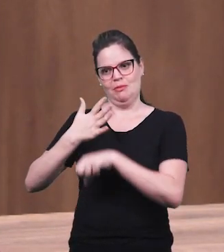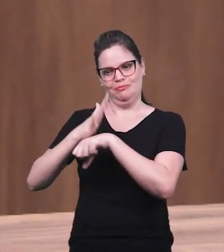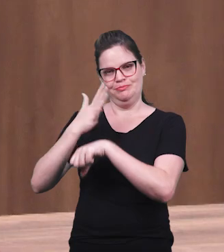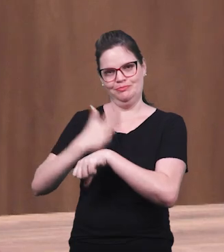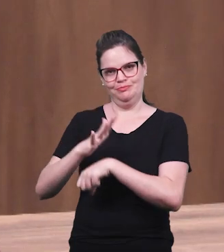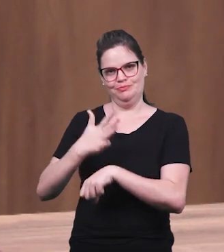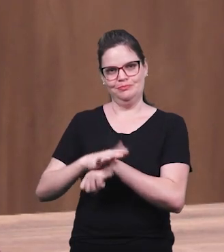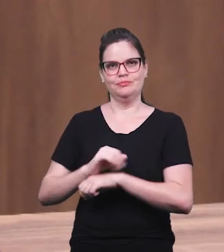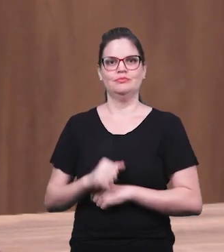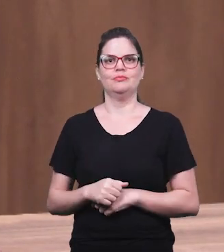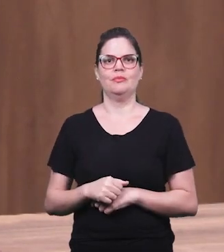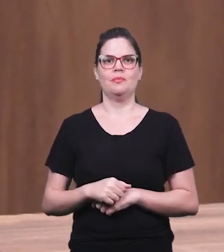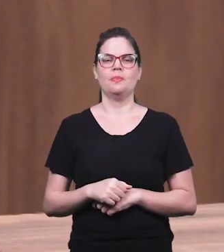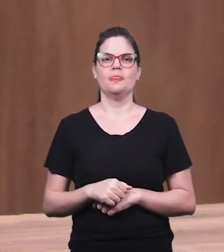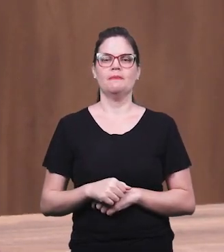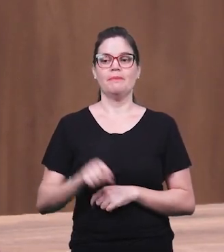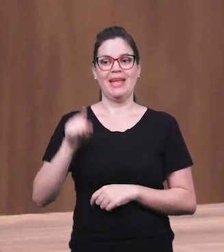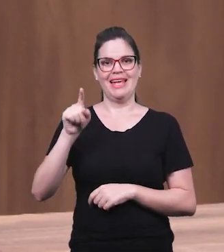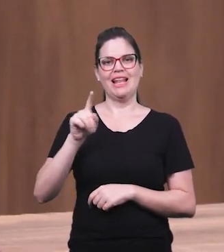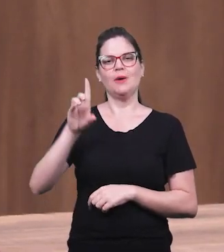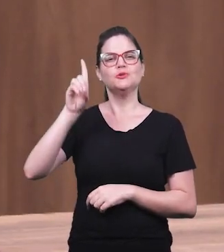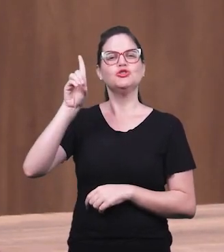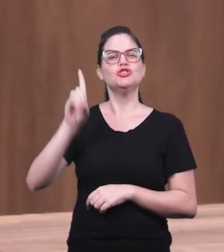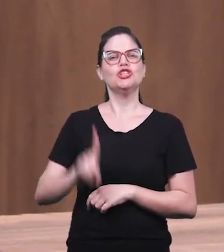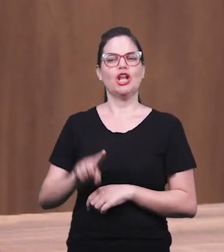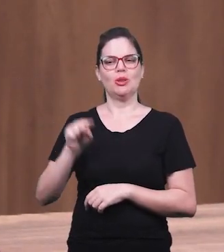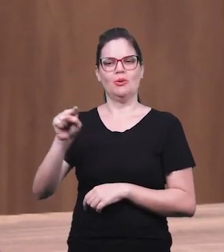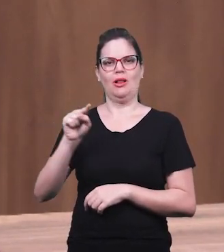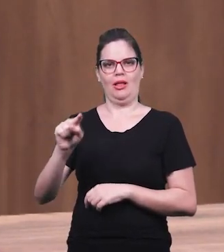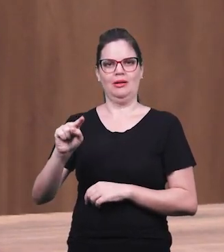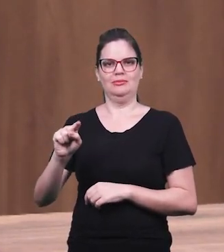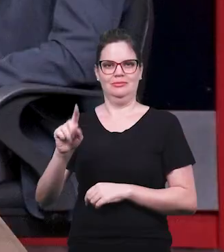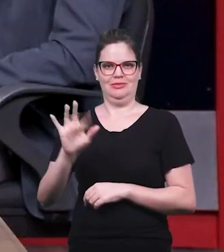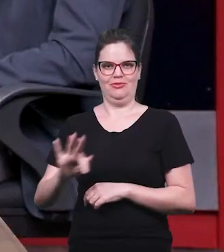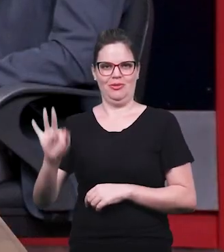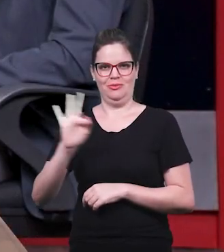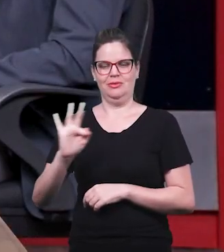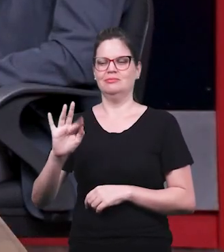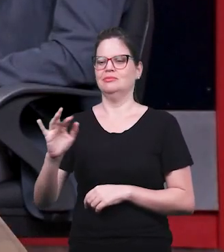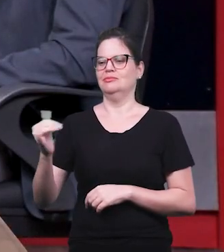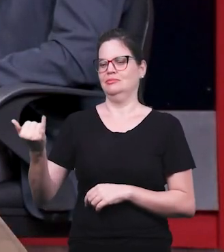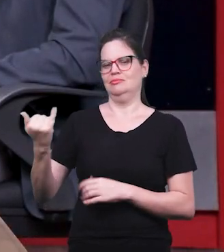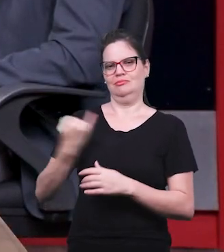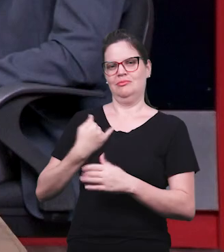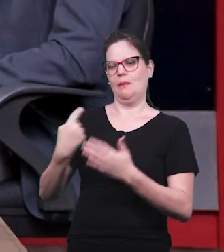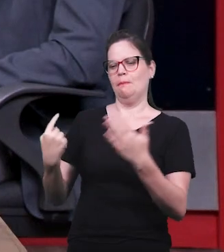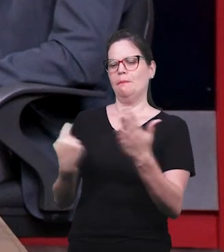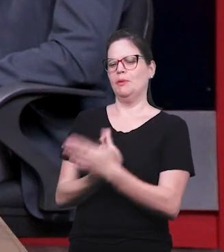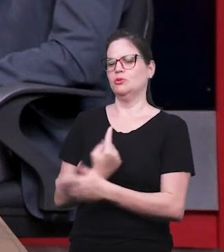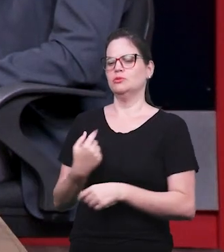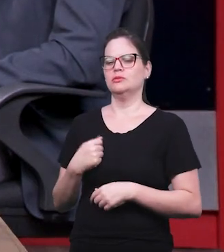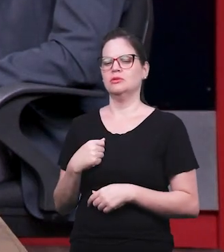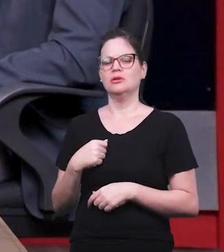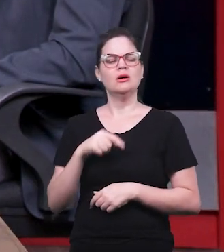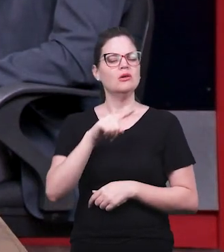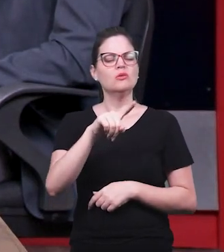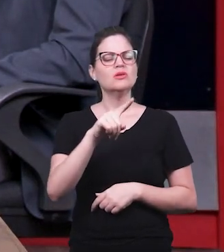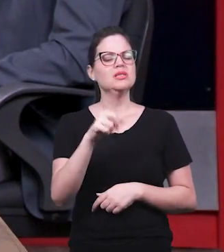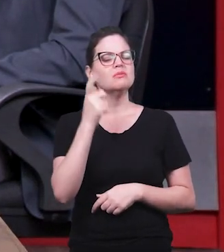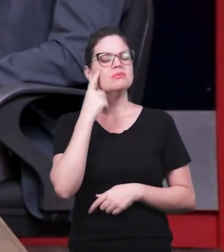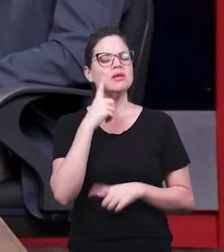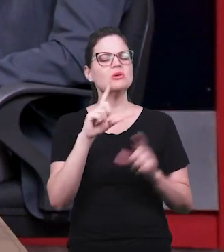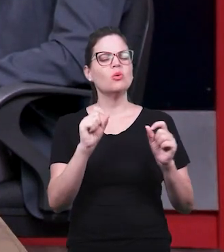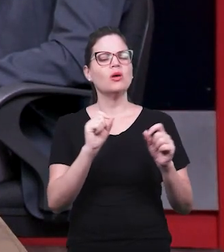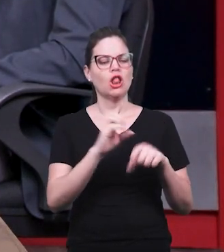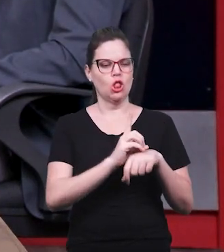instituto de pesquisa onde eu fiz as experimentações, né, ele me perguntou, o que você pensa em fazer depois do doutorado, não é? Eu